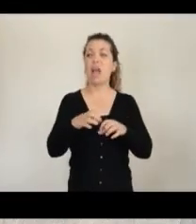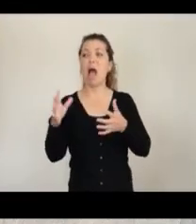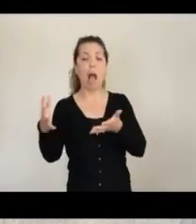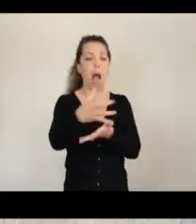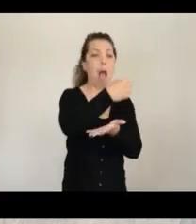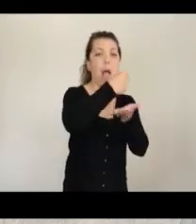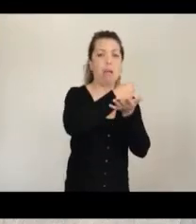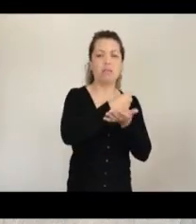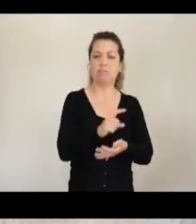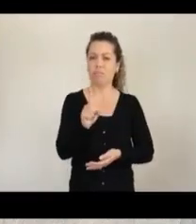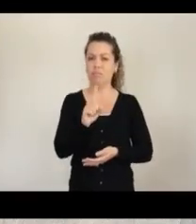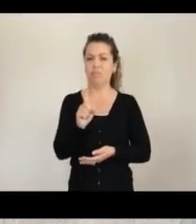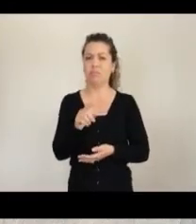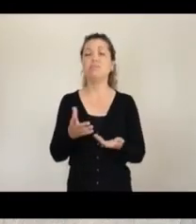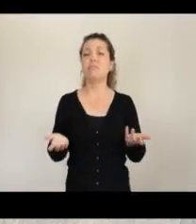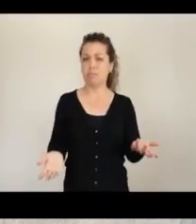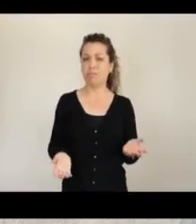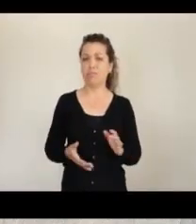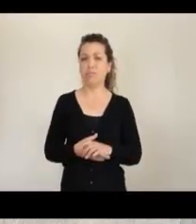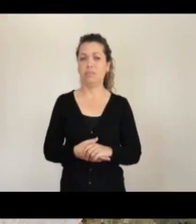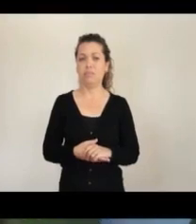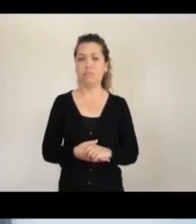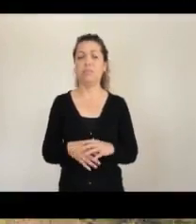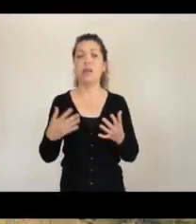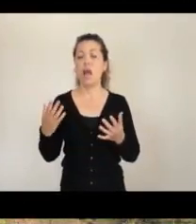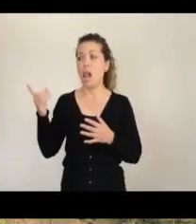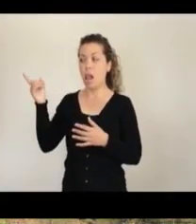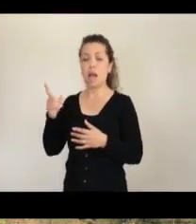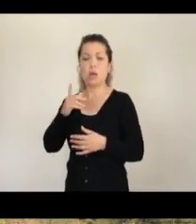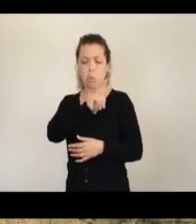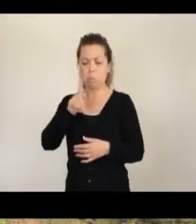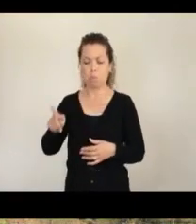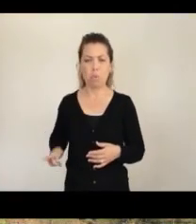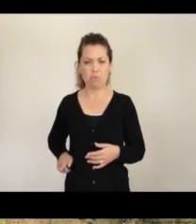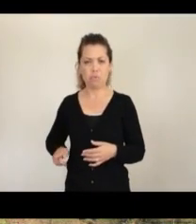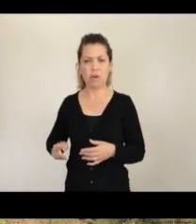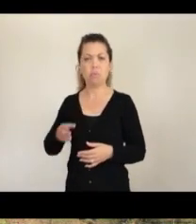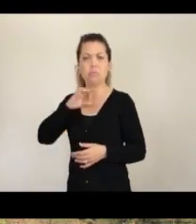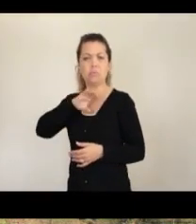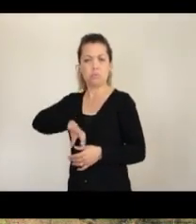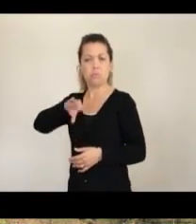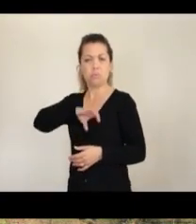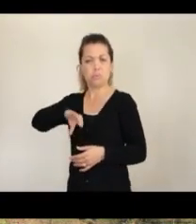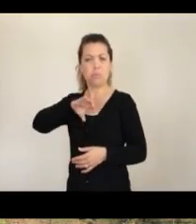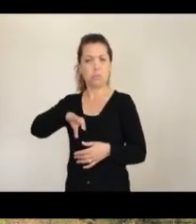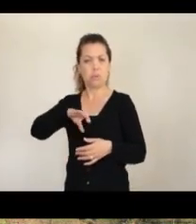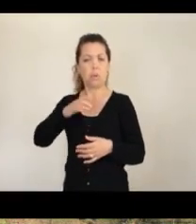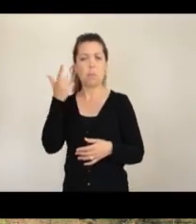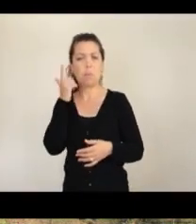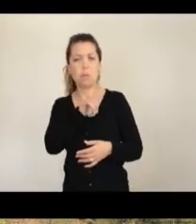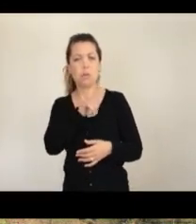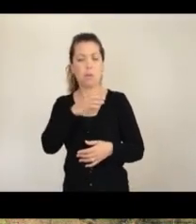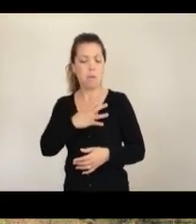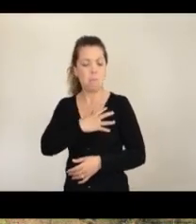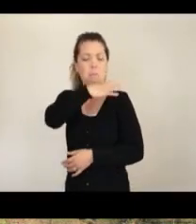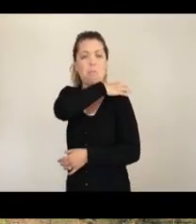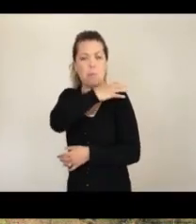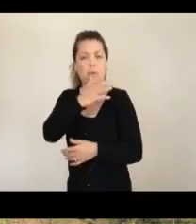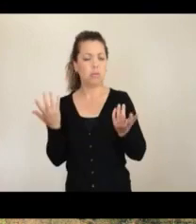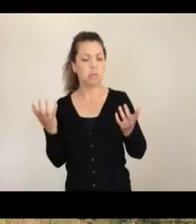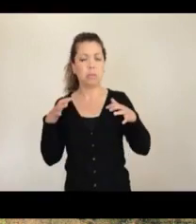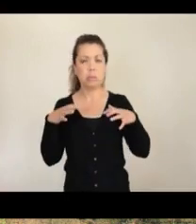da cidade. Vale lembrar que, neste período, os caminhos por terra eram escassos e precários, sendo a navegação a